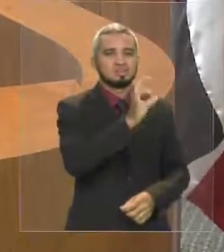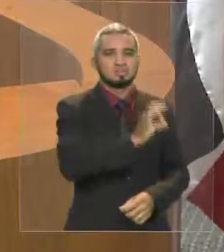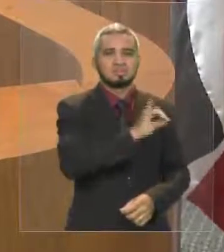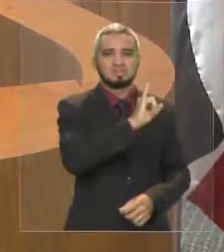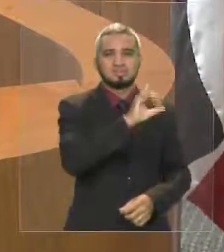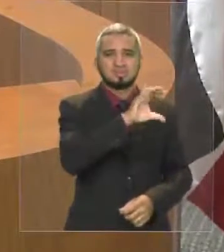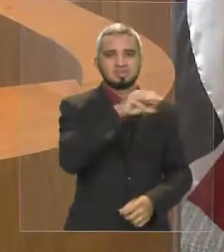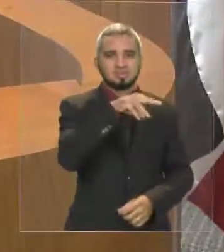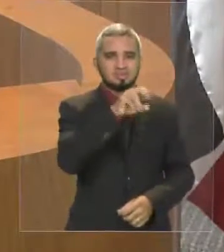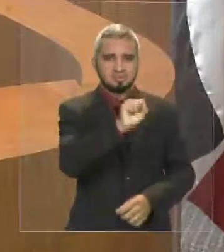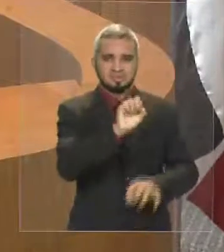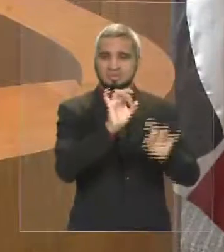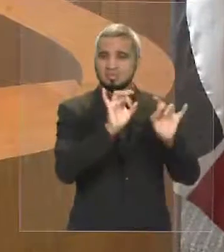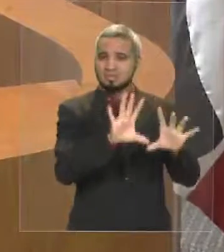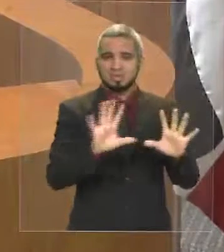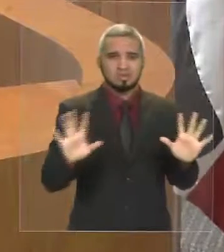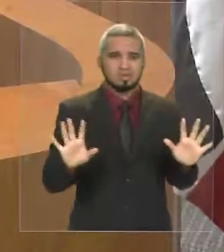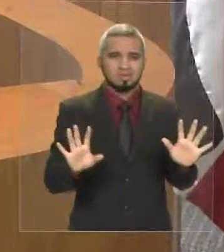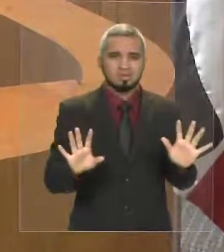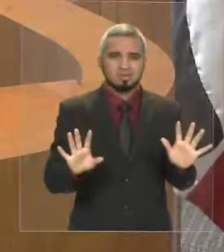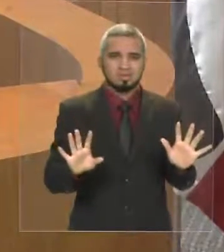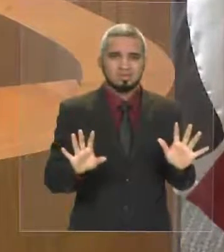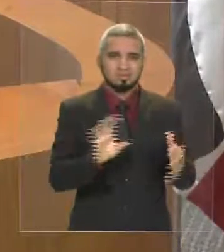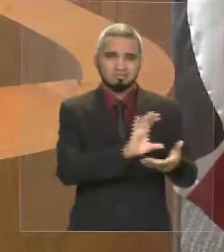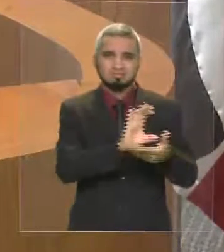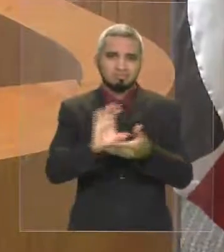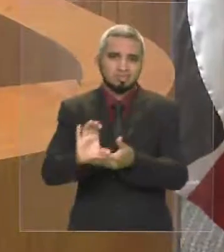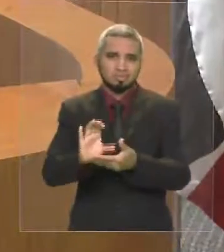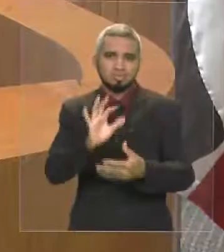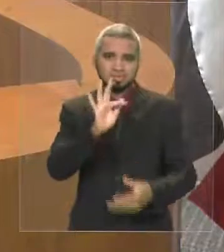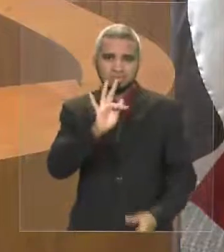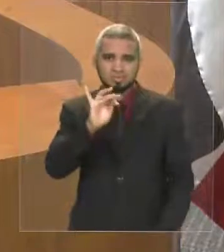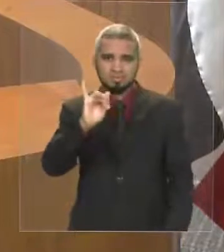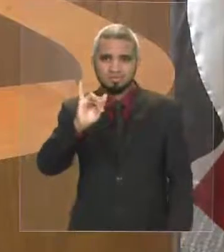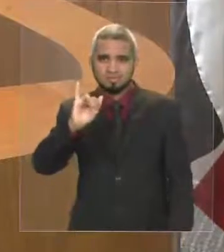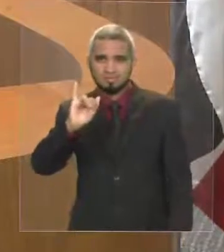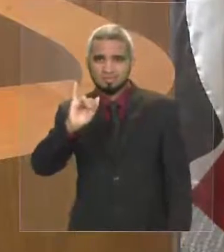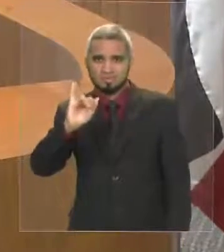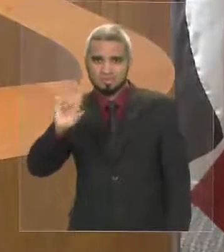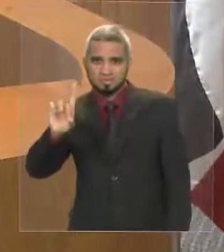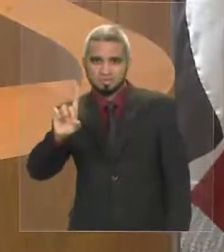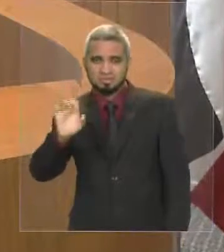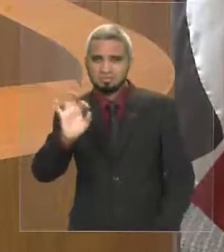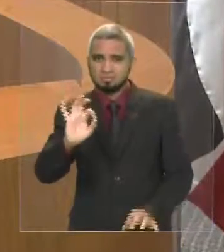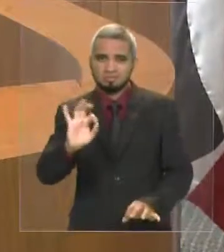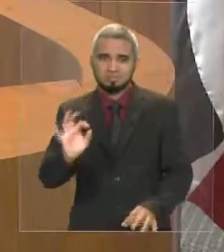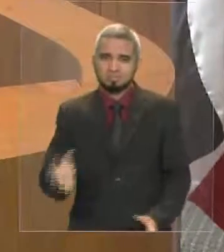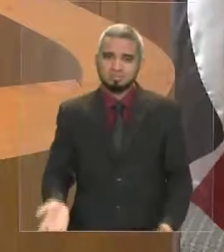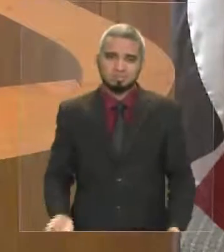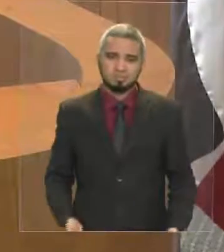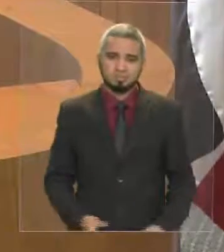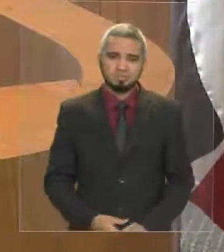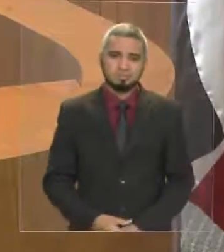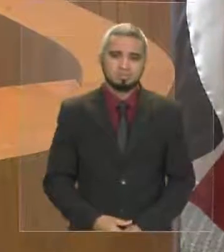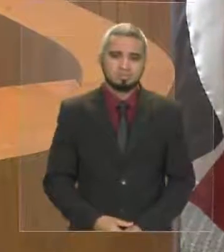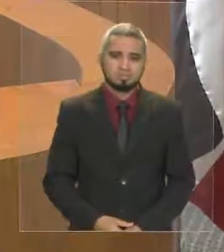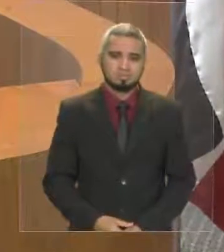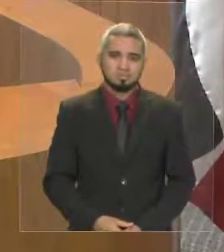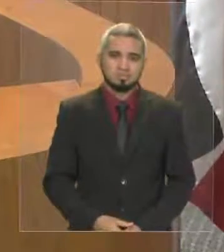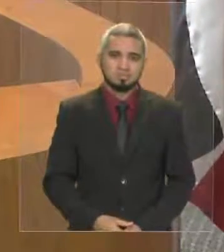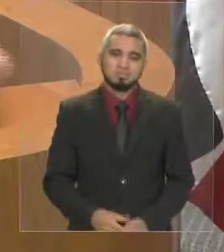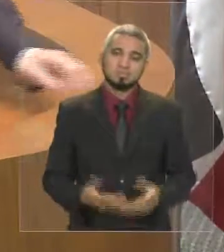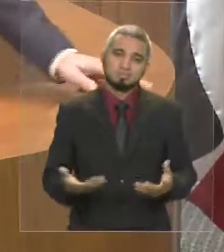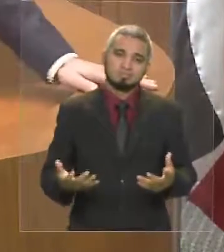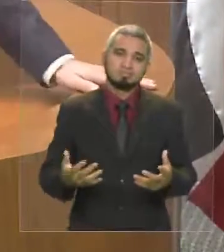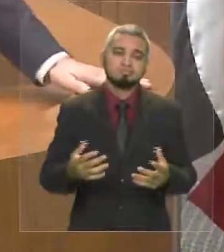nenhuma contrapartida para contribuir para o Fundo de Desenvolvimento Industrial. É essa contradição, deputado Souza Neto,